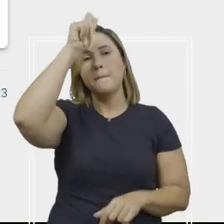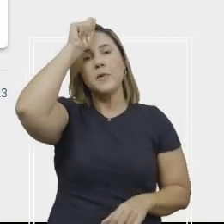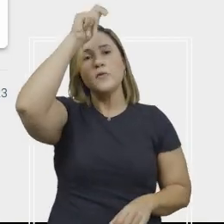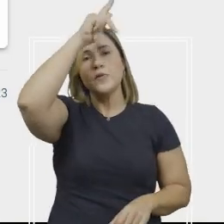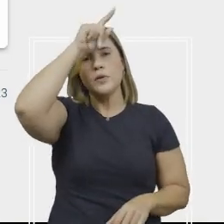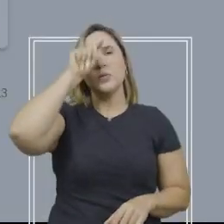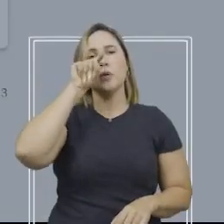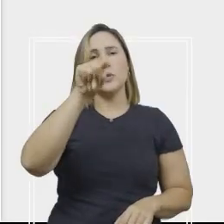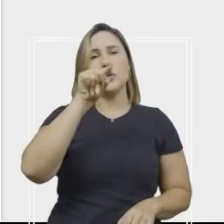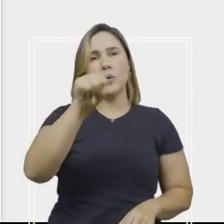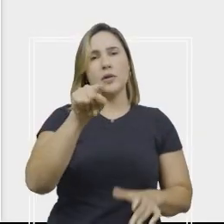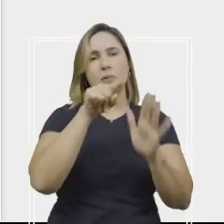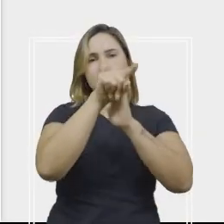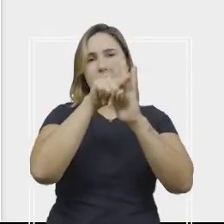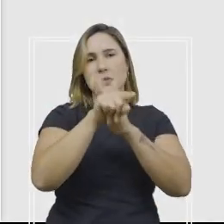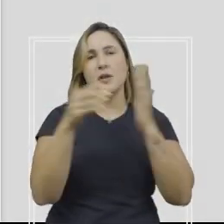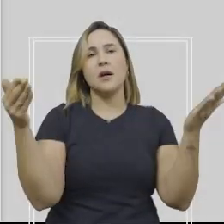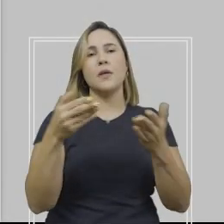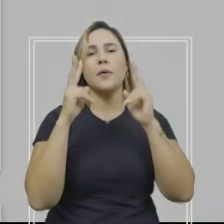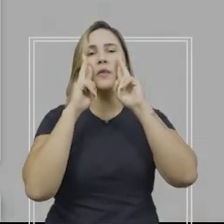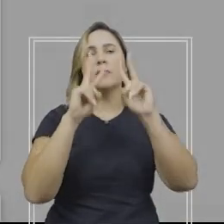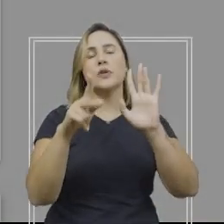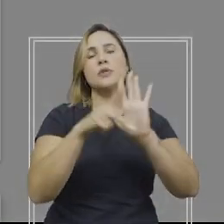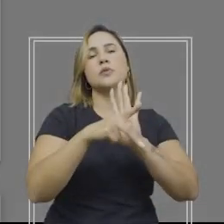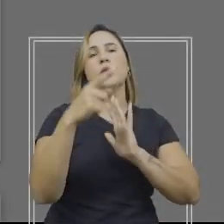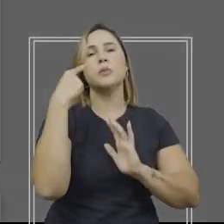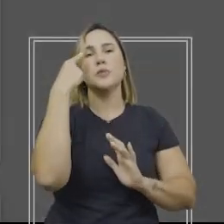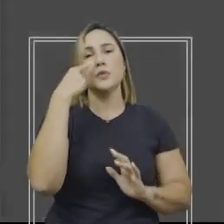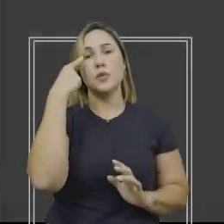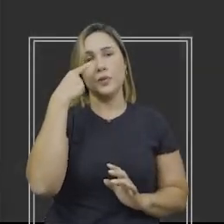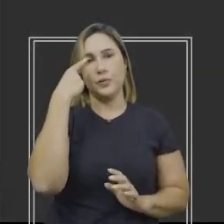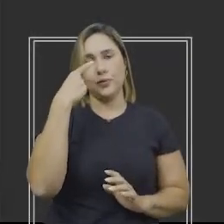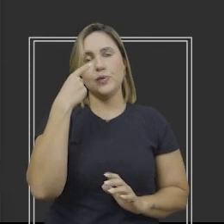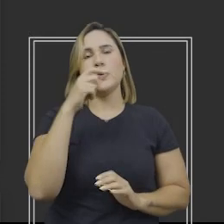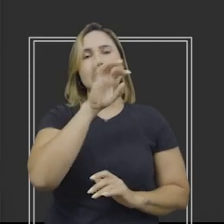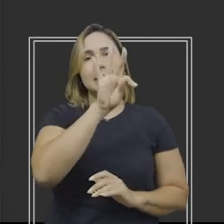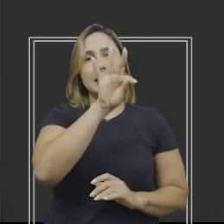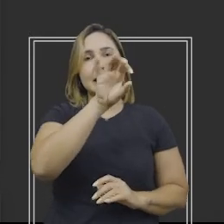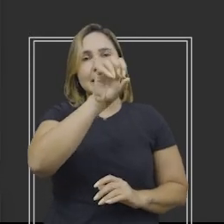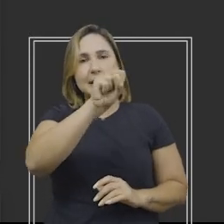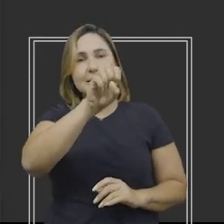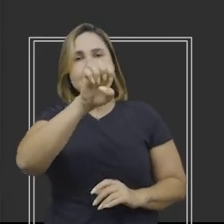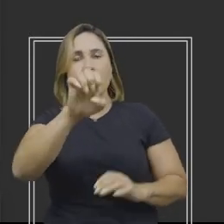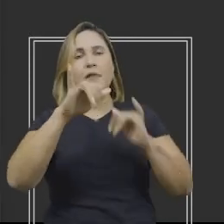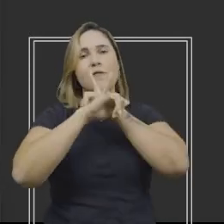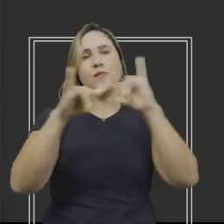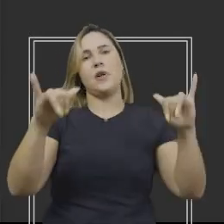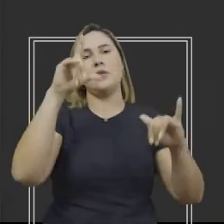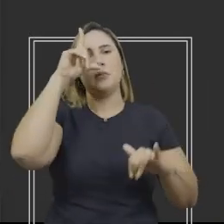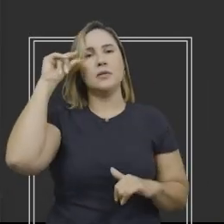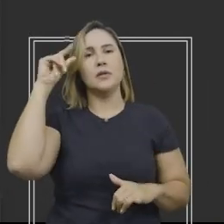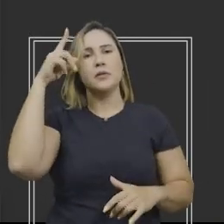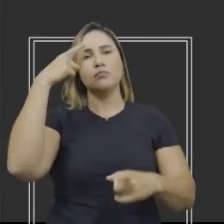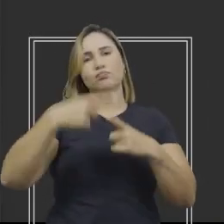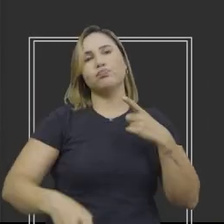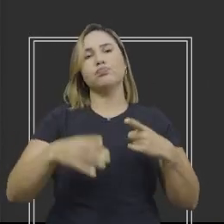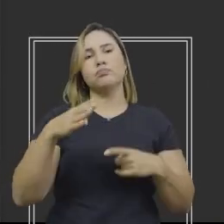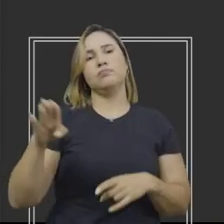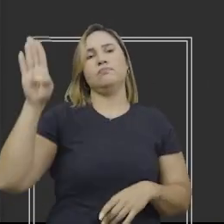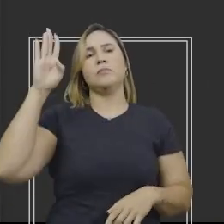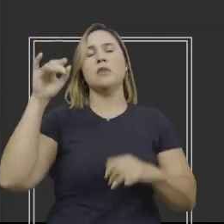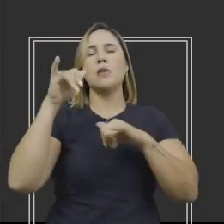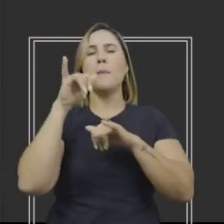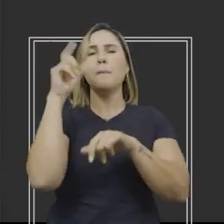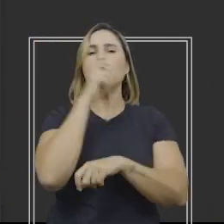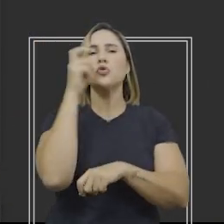clique em pesquisar. Pronto, é o TSE quem diz. Sheila está inelegível. Pela lei, os votos em Sheila poderão